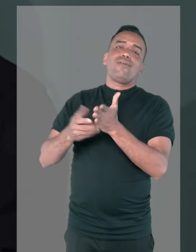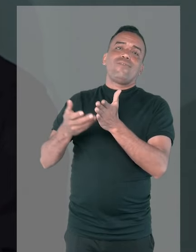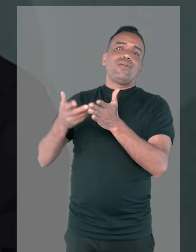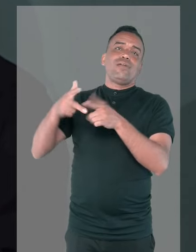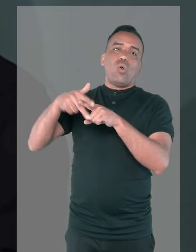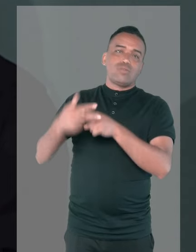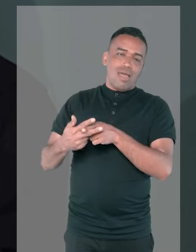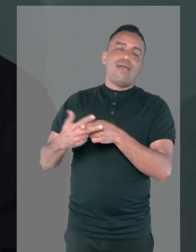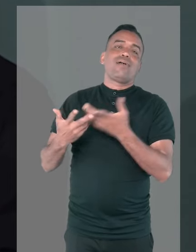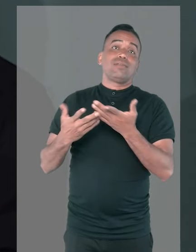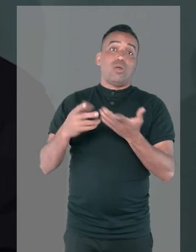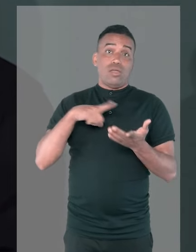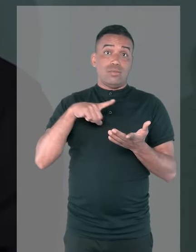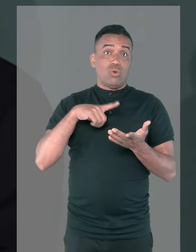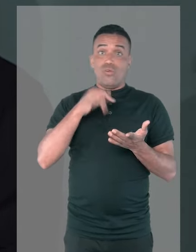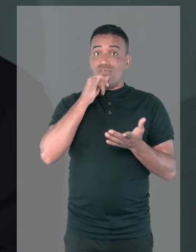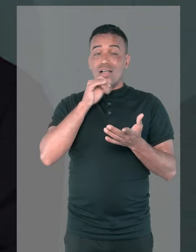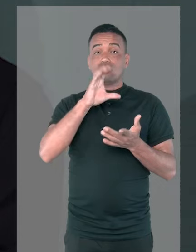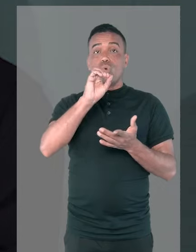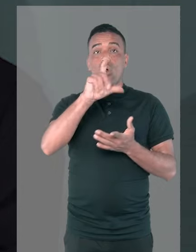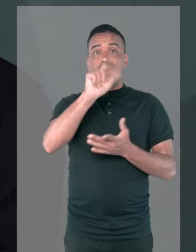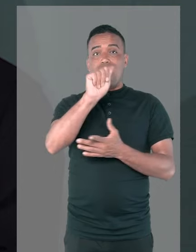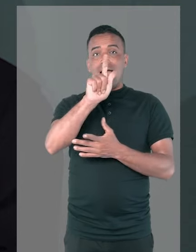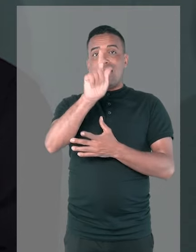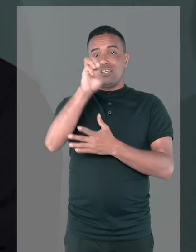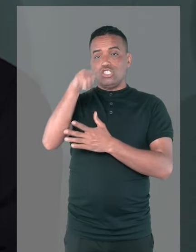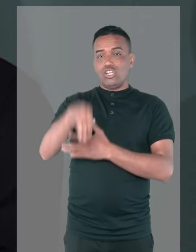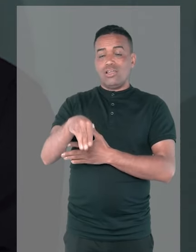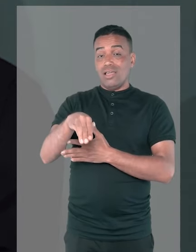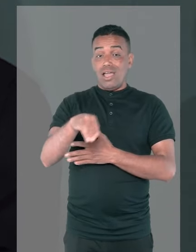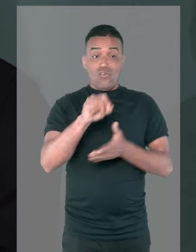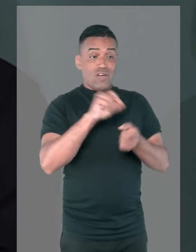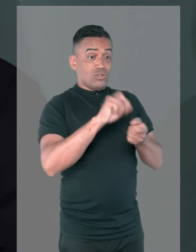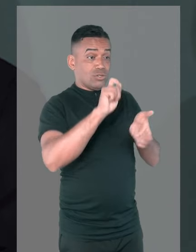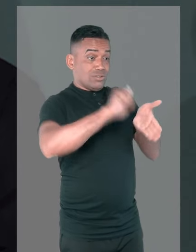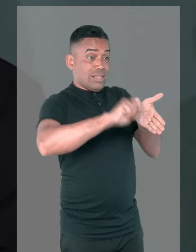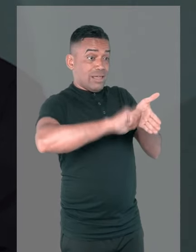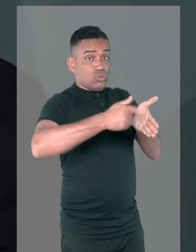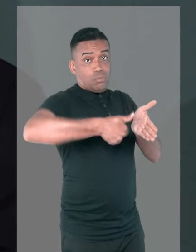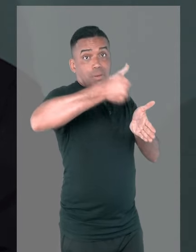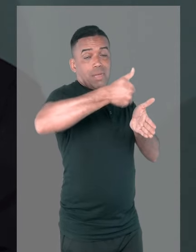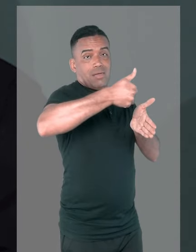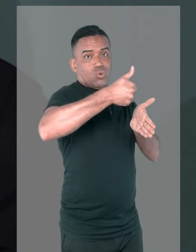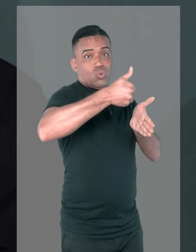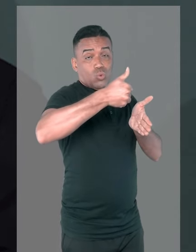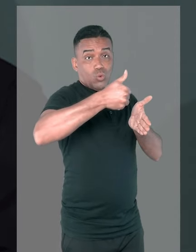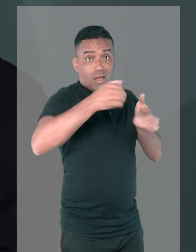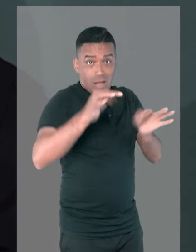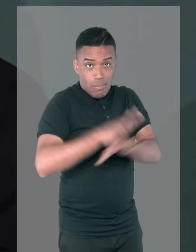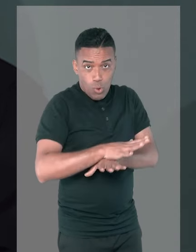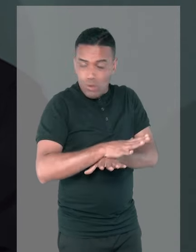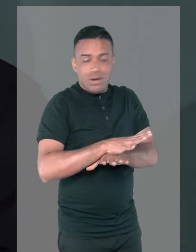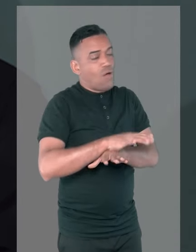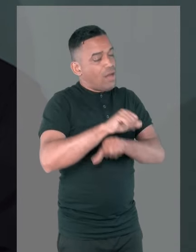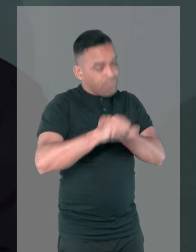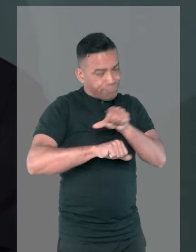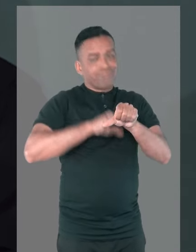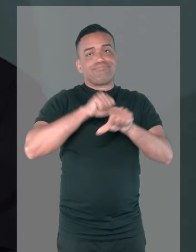Então, eu faço uma primeira versão do texto, e essa versão é uma versão que não é definitiva, ela vai se